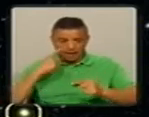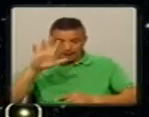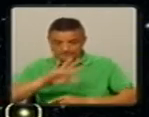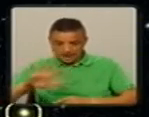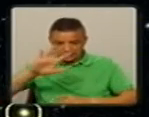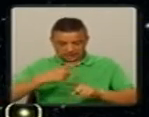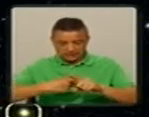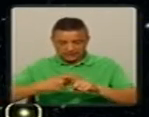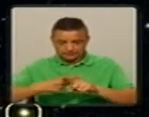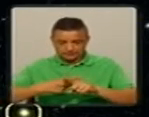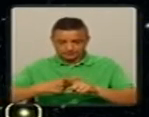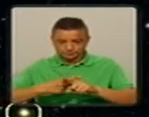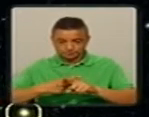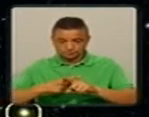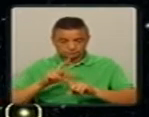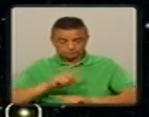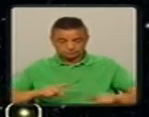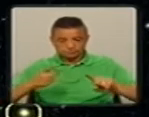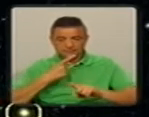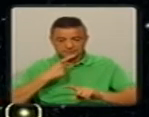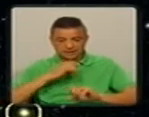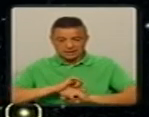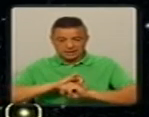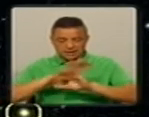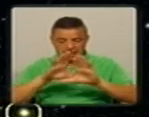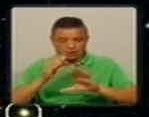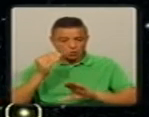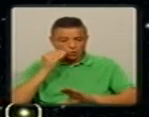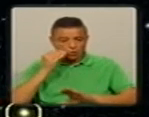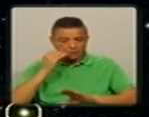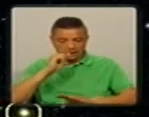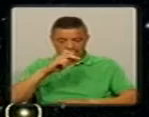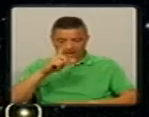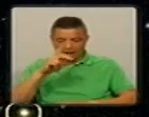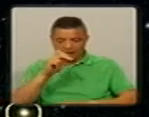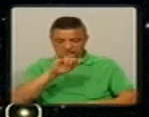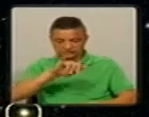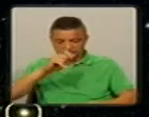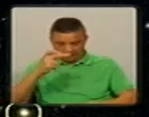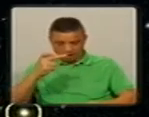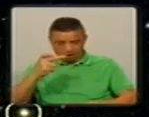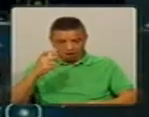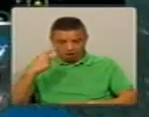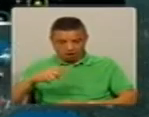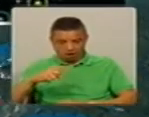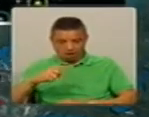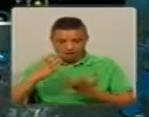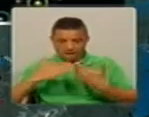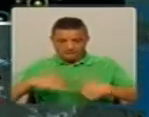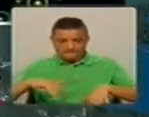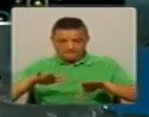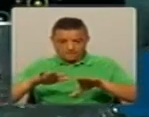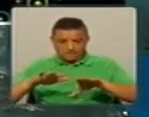porque estas não conseguimos ainda perceber muito bem como é que galáxias de grande porte, de grande massa, numa fase